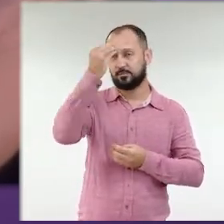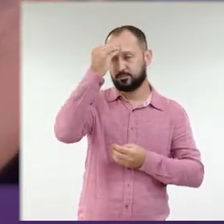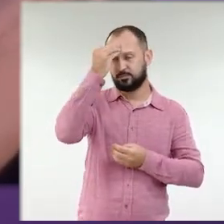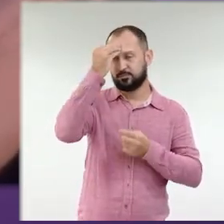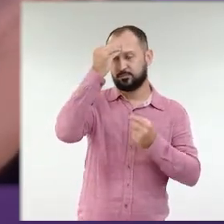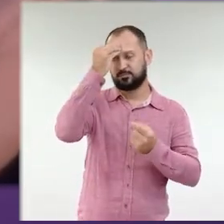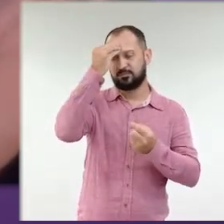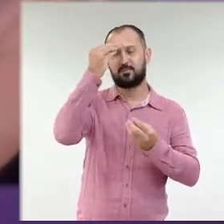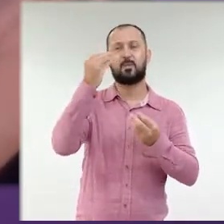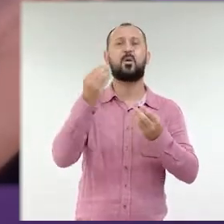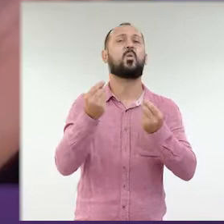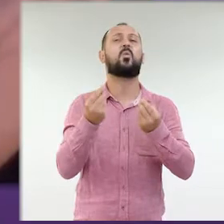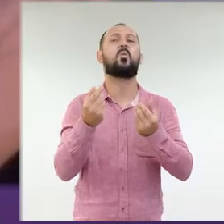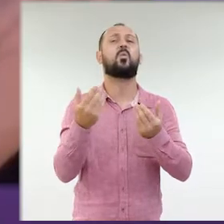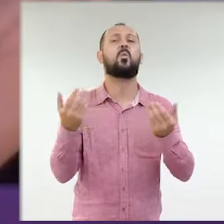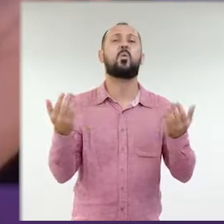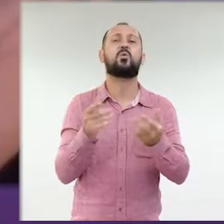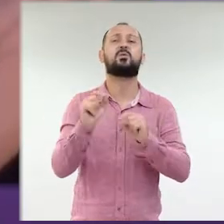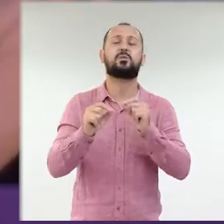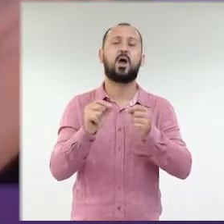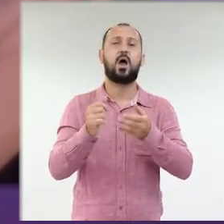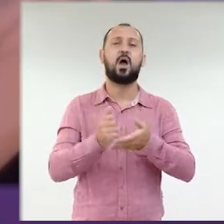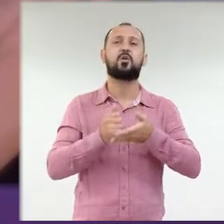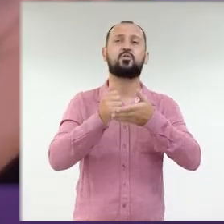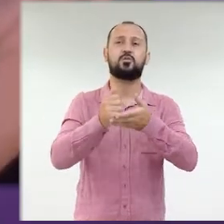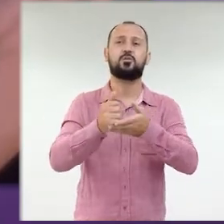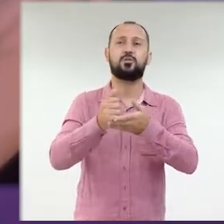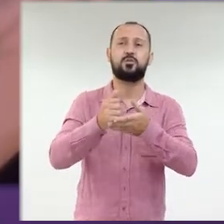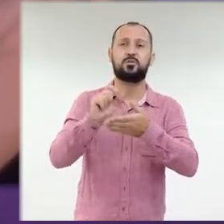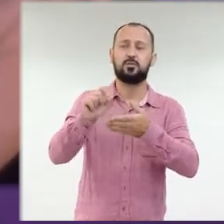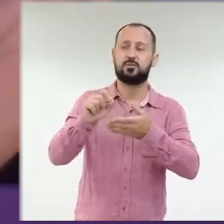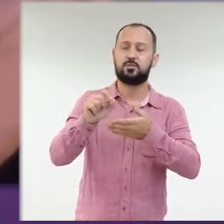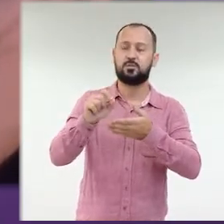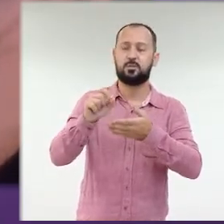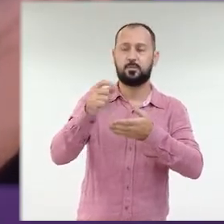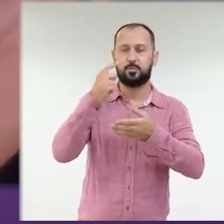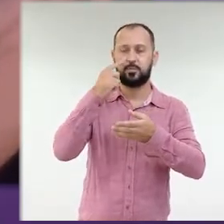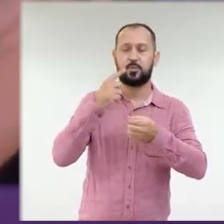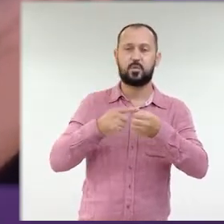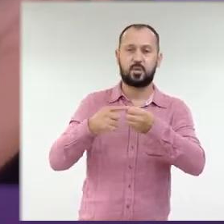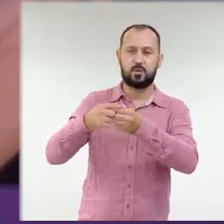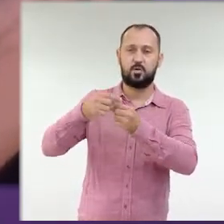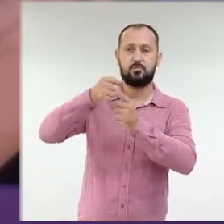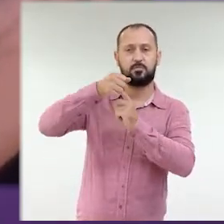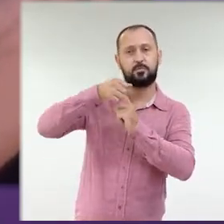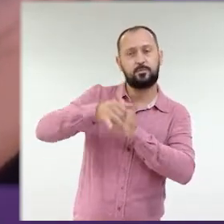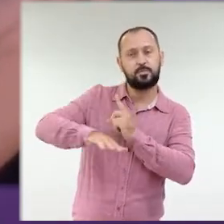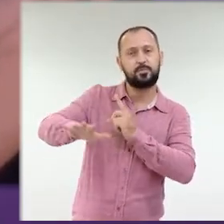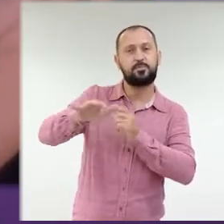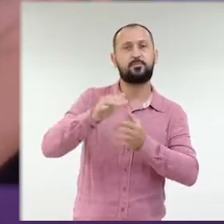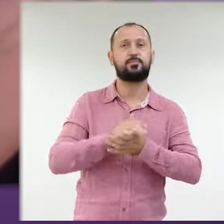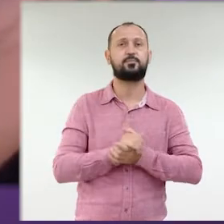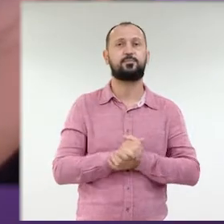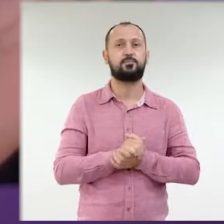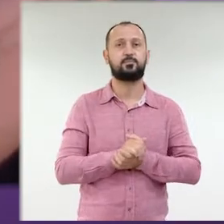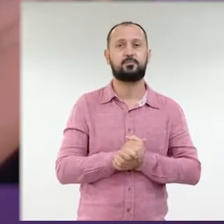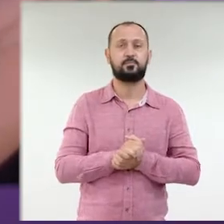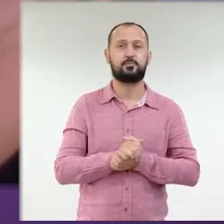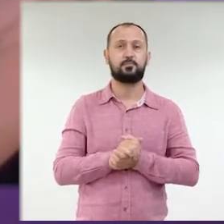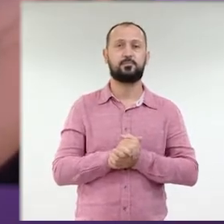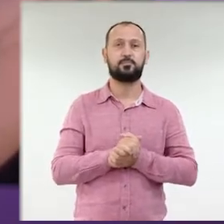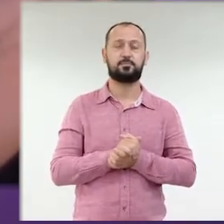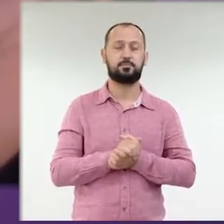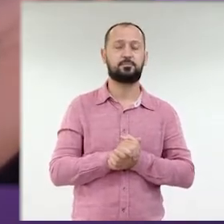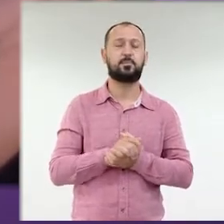interiorização, né, como é que está sendo levar para o interior essa carga de informações e as ações de